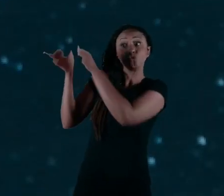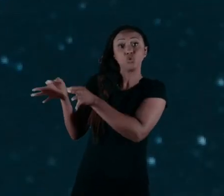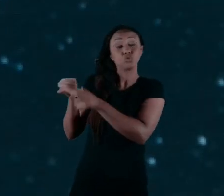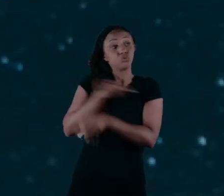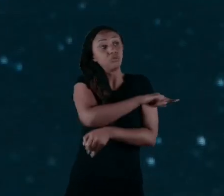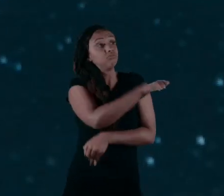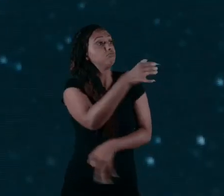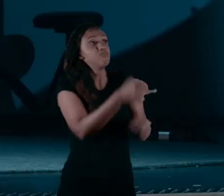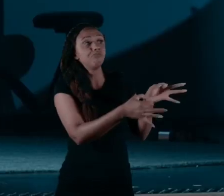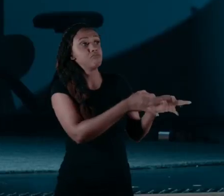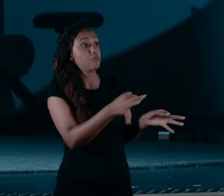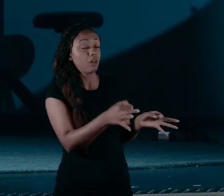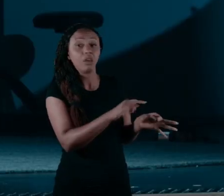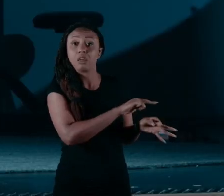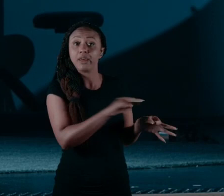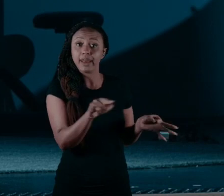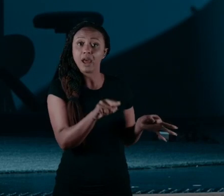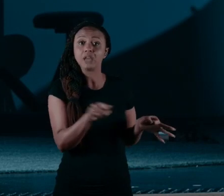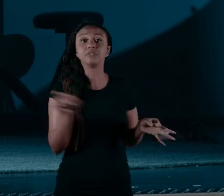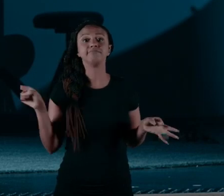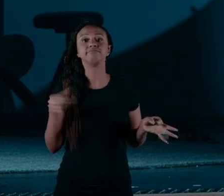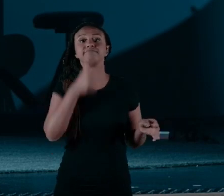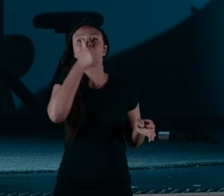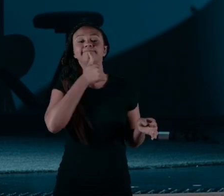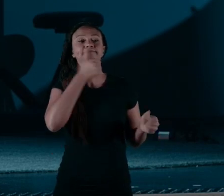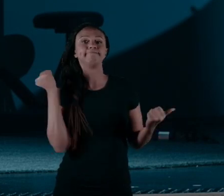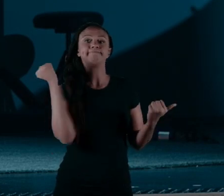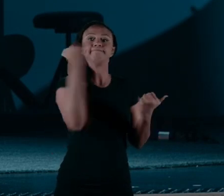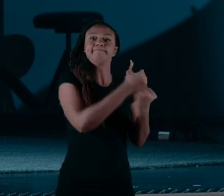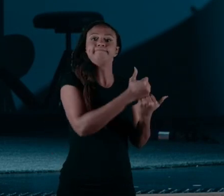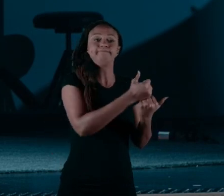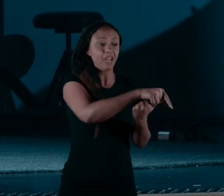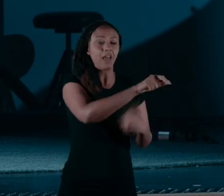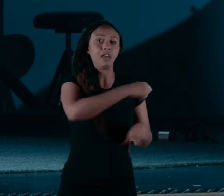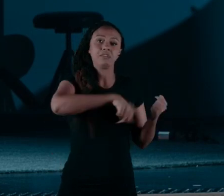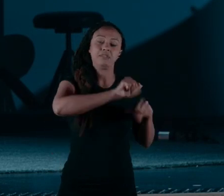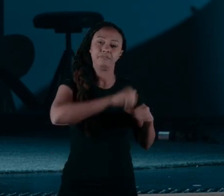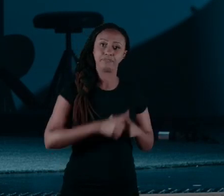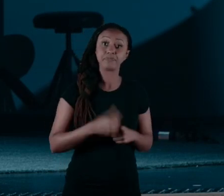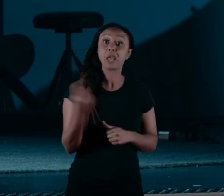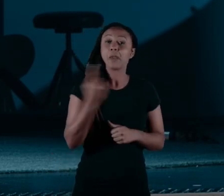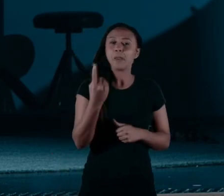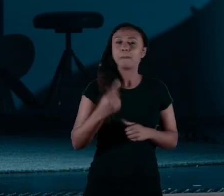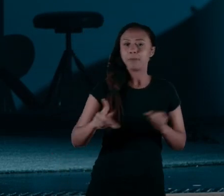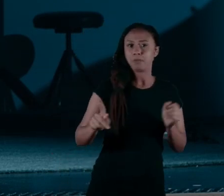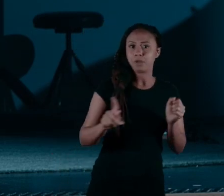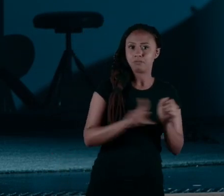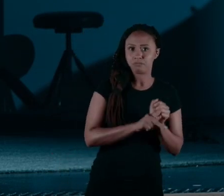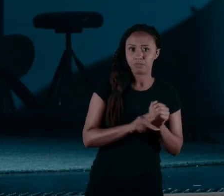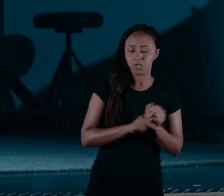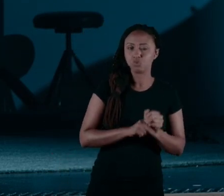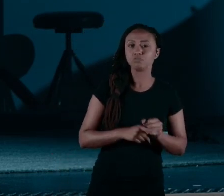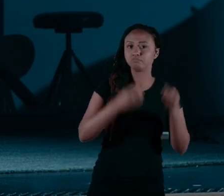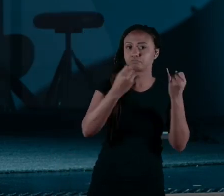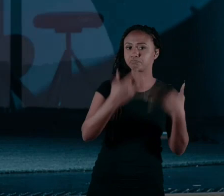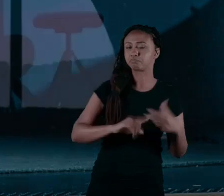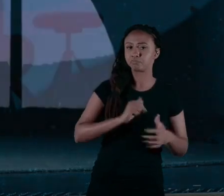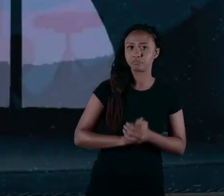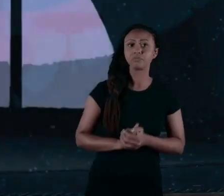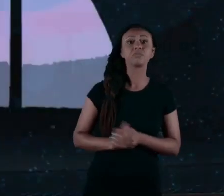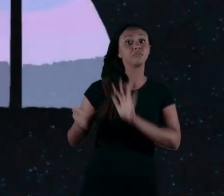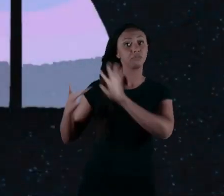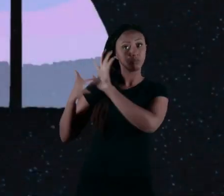para transformá-los em justos. 1 Pedro 3,18, a Bíblia diz assim: pois também